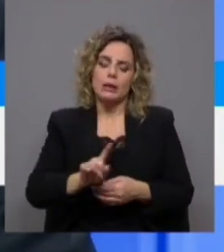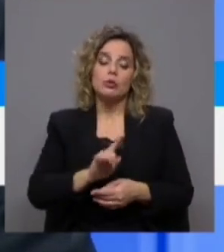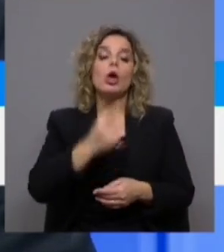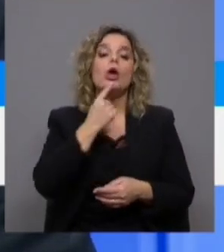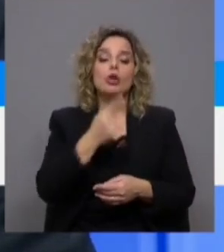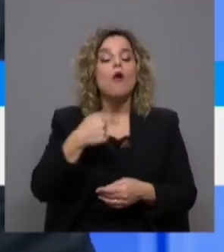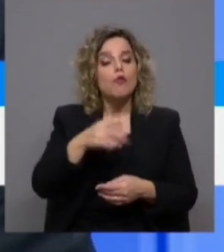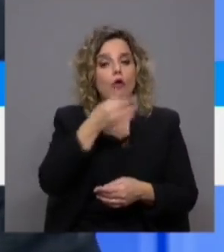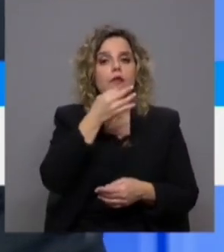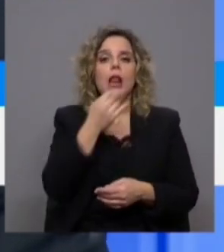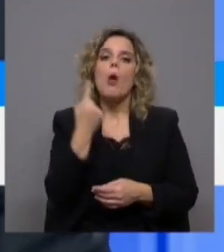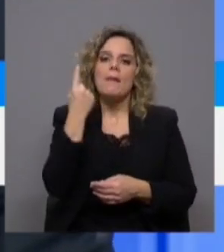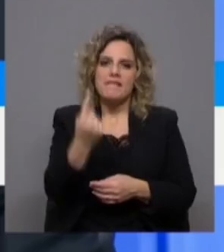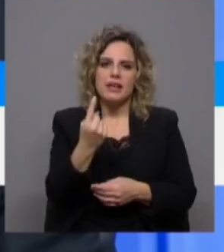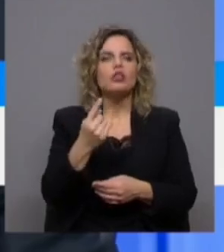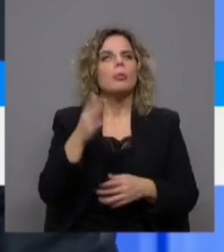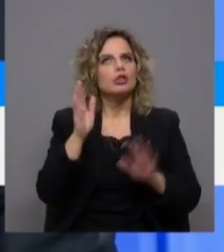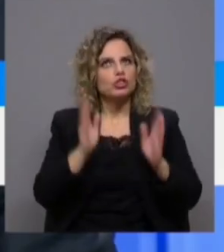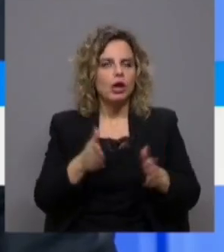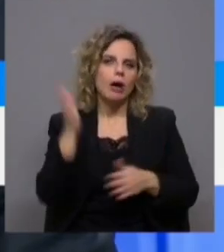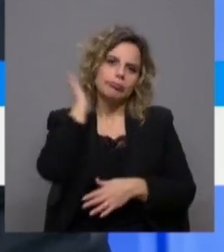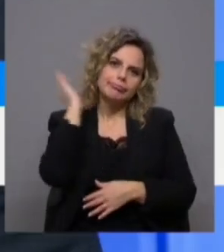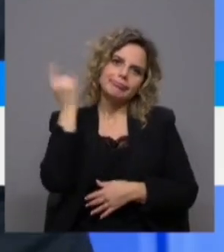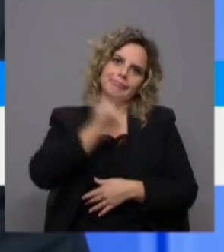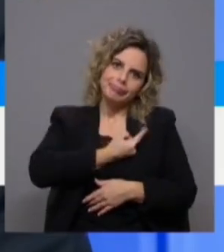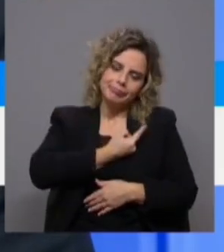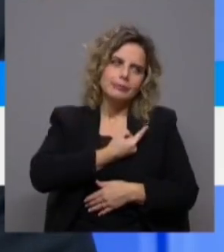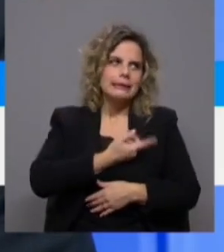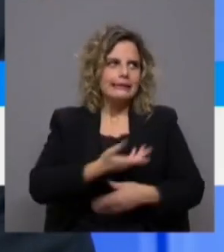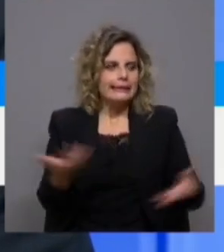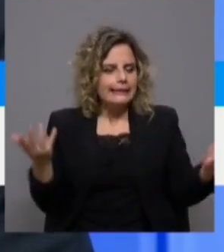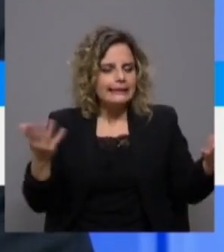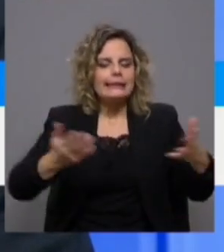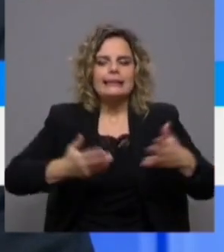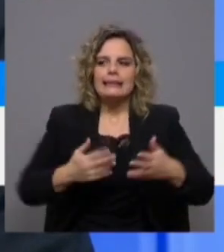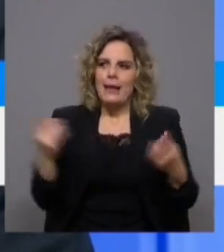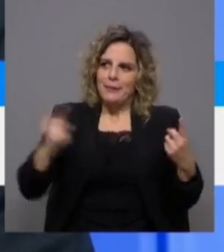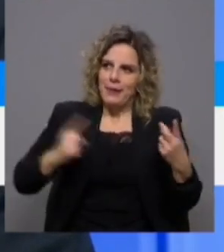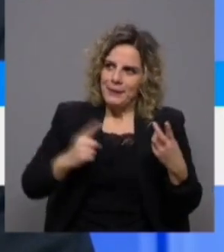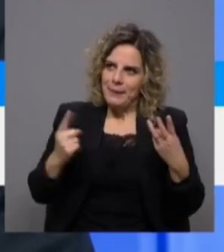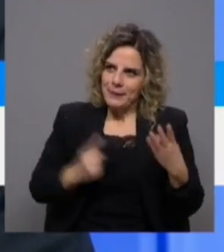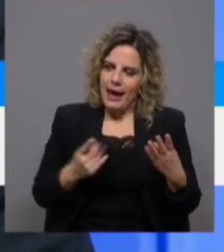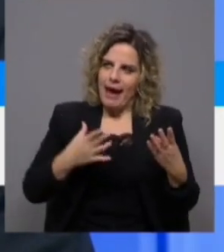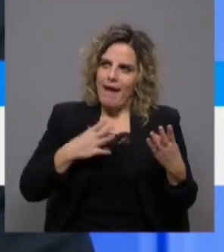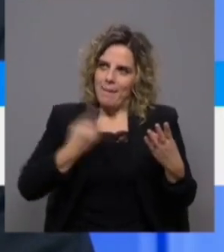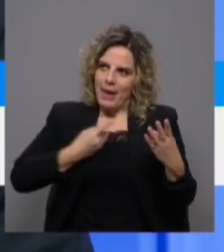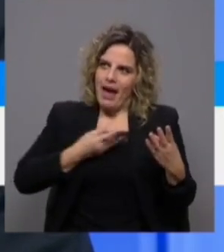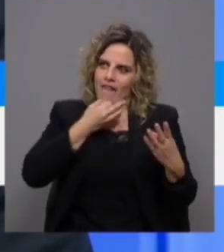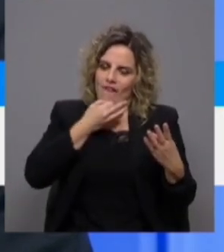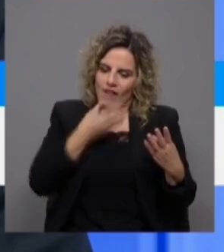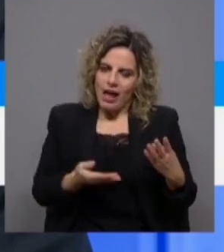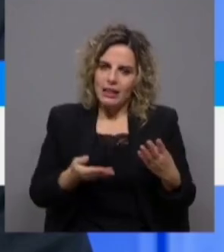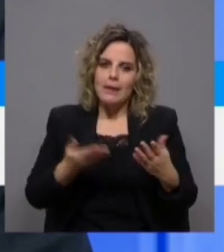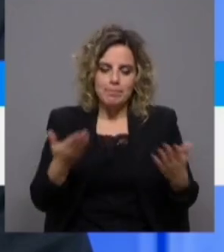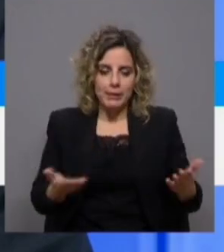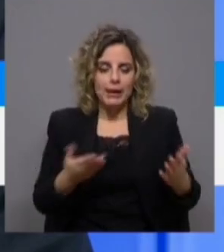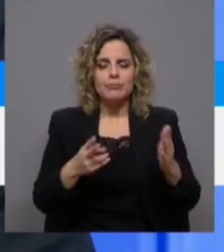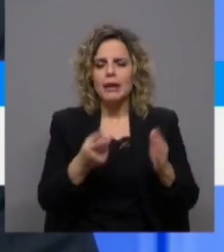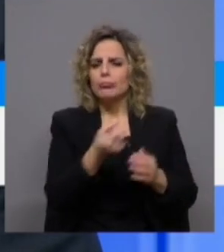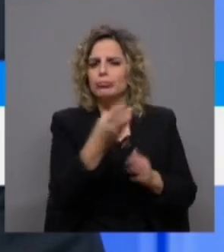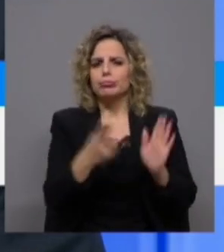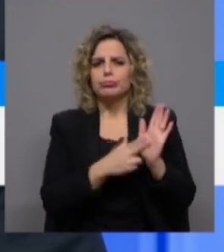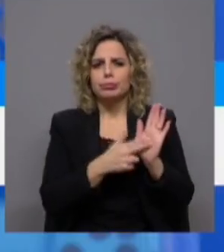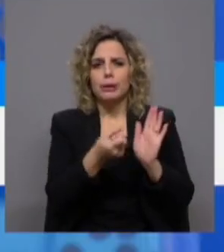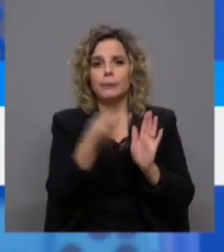pessoa poderia nisso uma vez mas já e acabar essa intenção várias vezes ao conjunto motivos um principal dos quais já